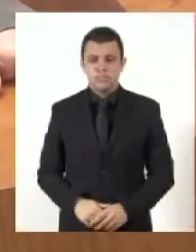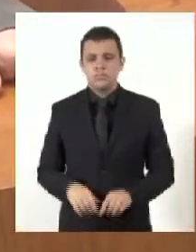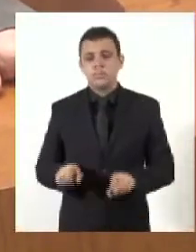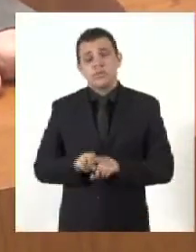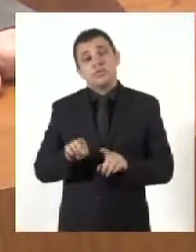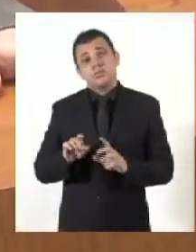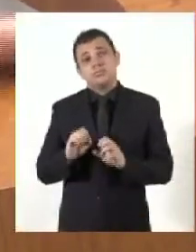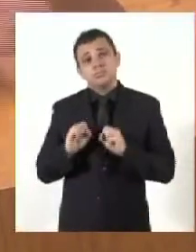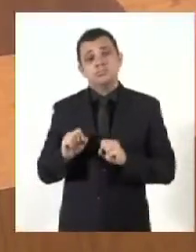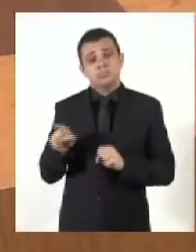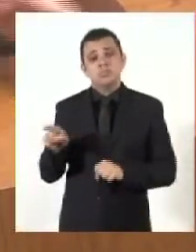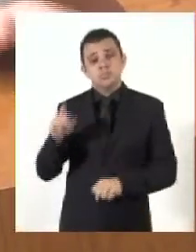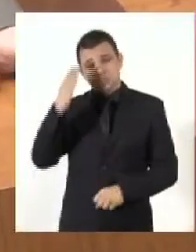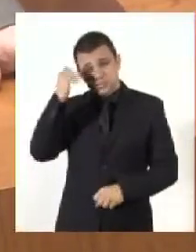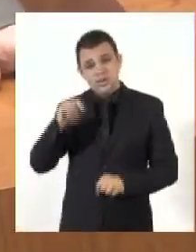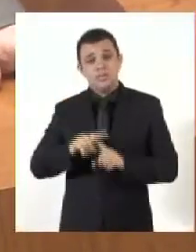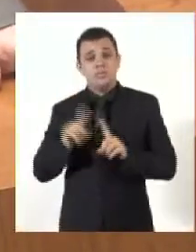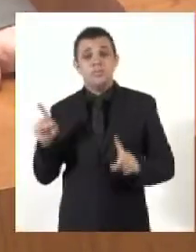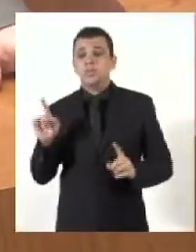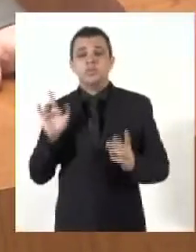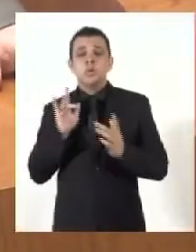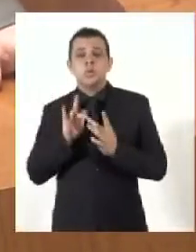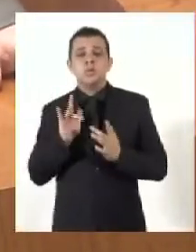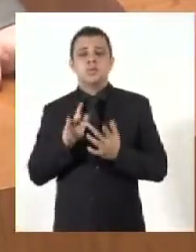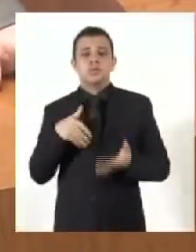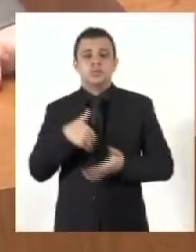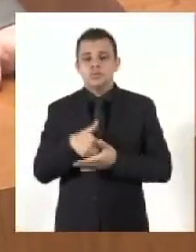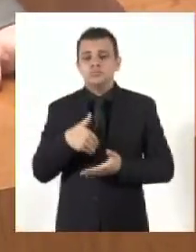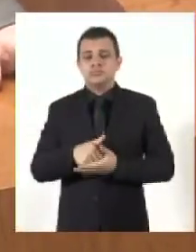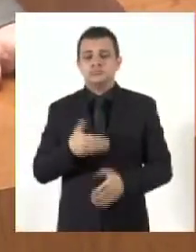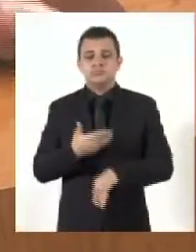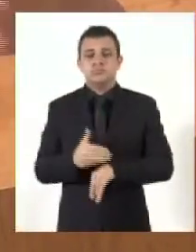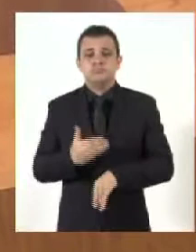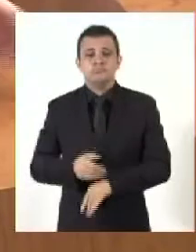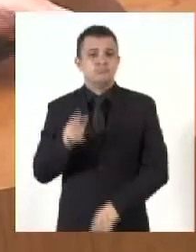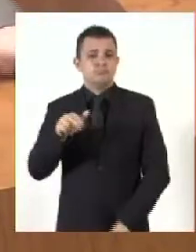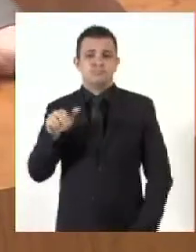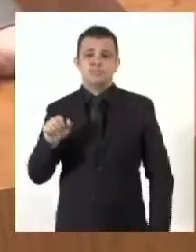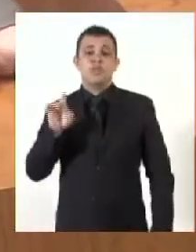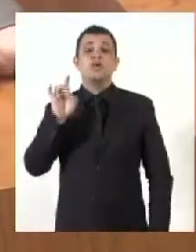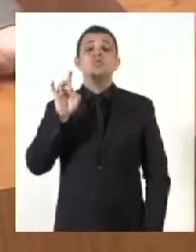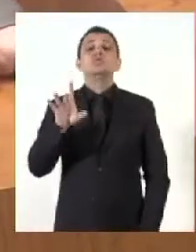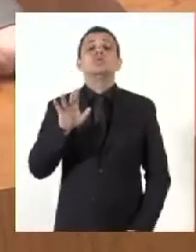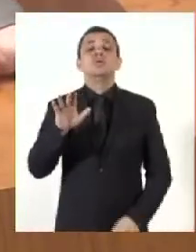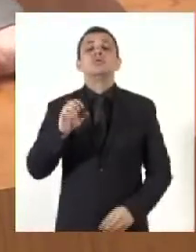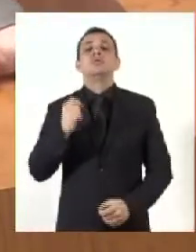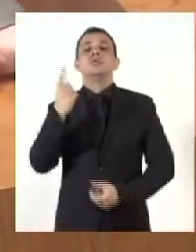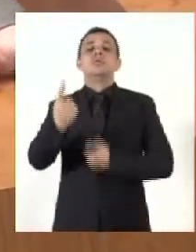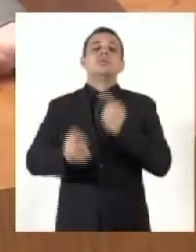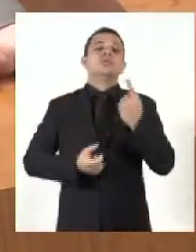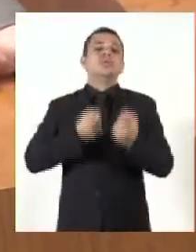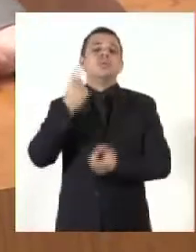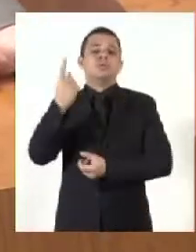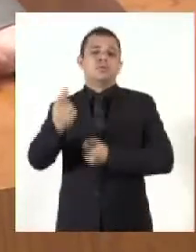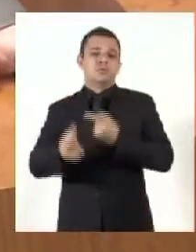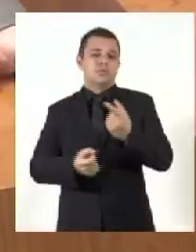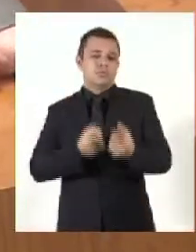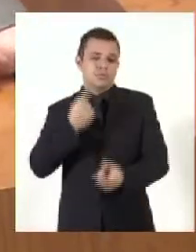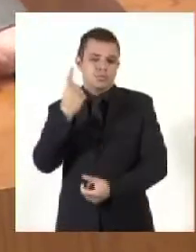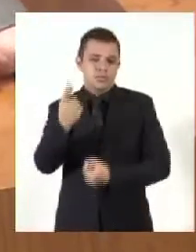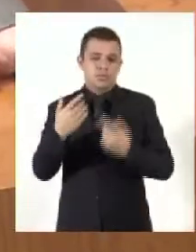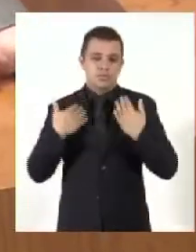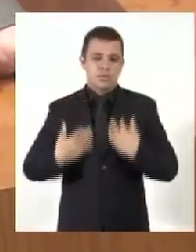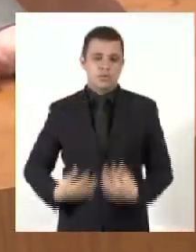sabem, mas com ela nunca tiveram intimidade maior do que a de um chute simbólico com o bico do fino sapato de